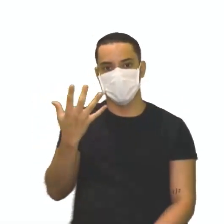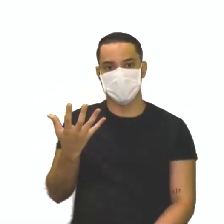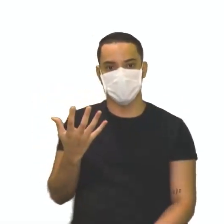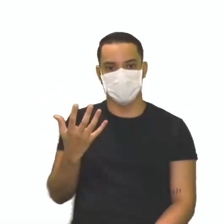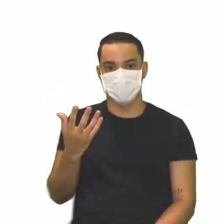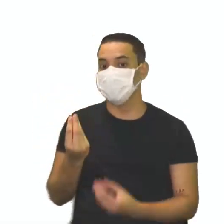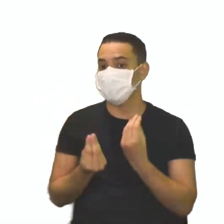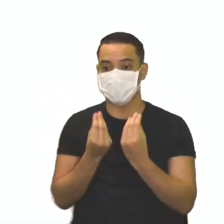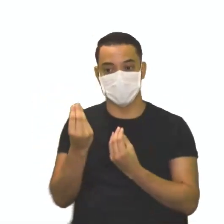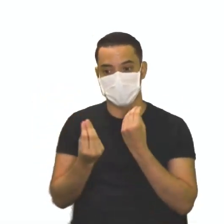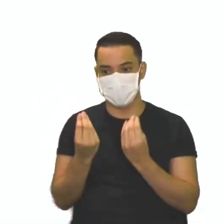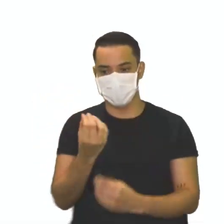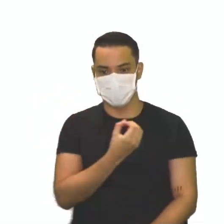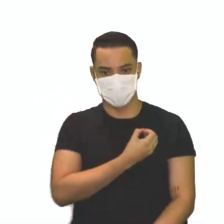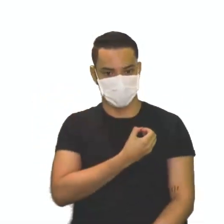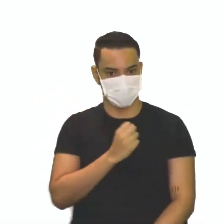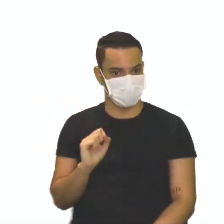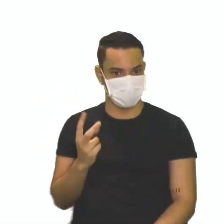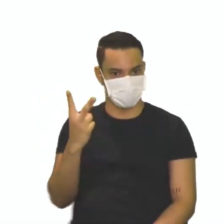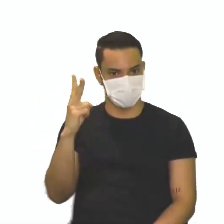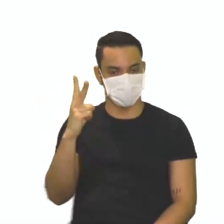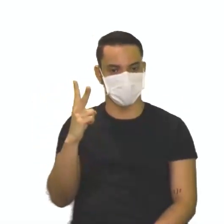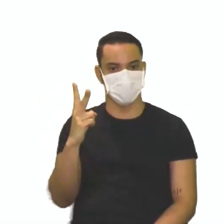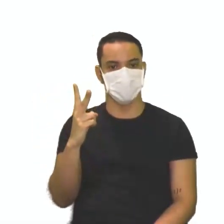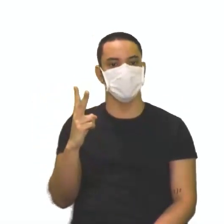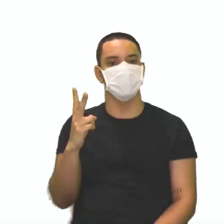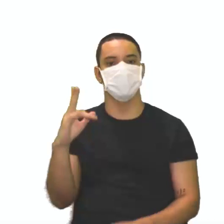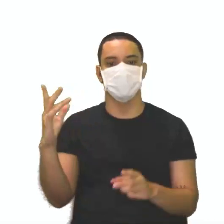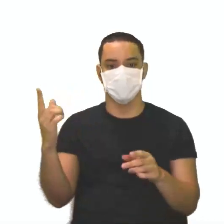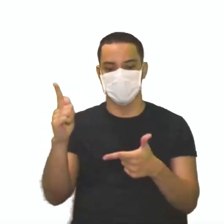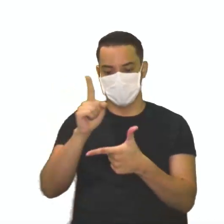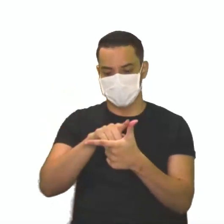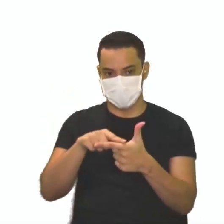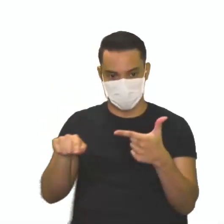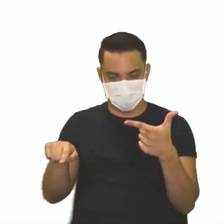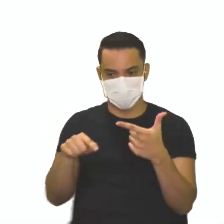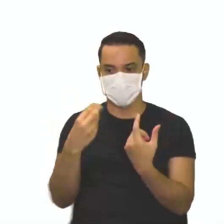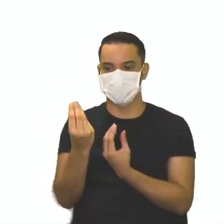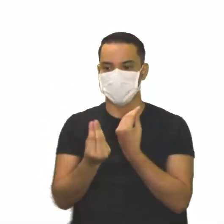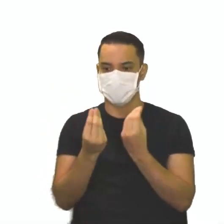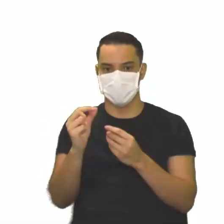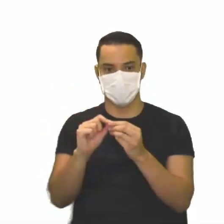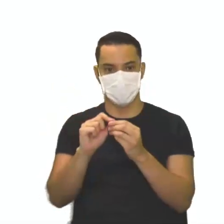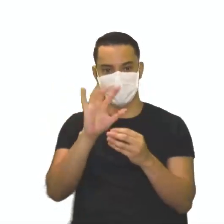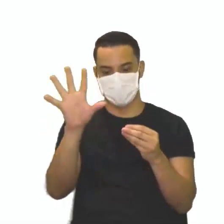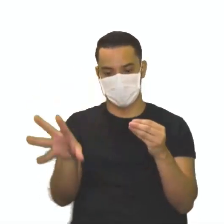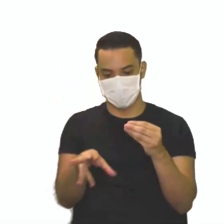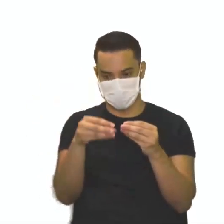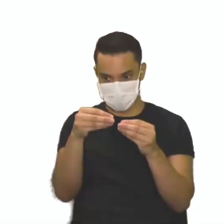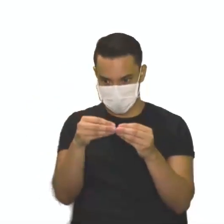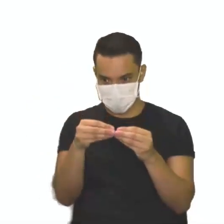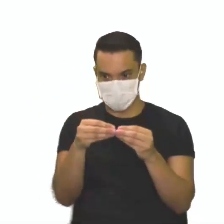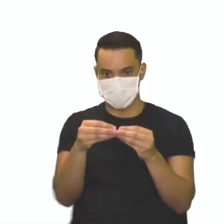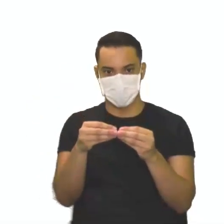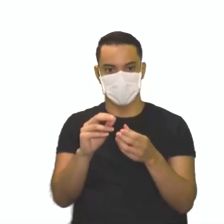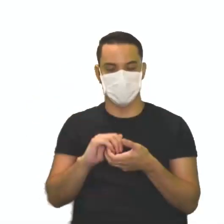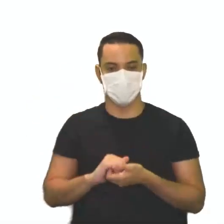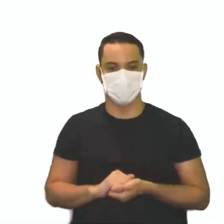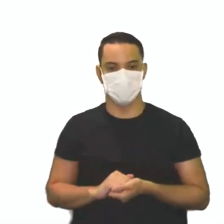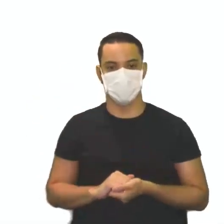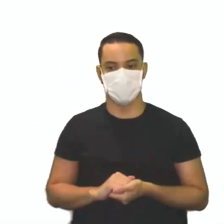carga, como vocês podem ver aqui, e dividir pelo valor da carga elementar, que é esse valor